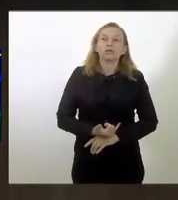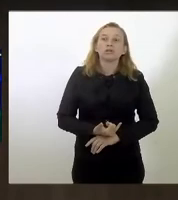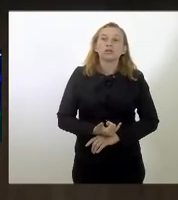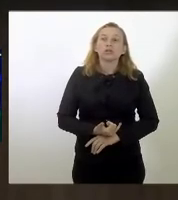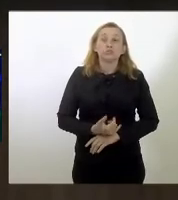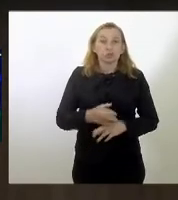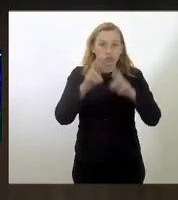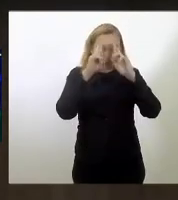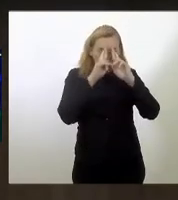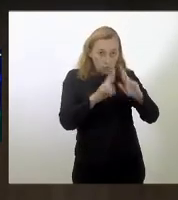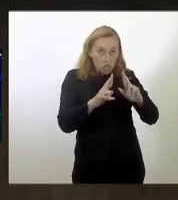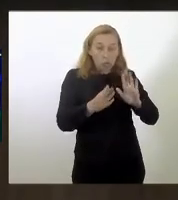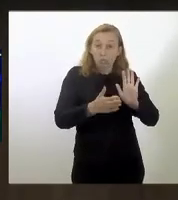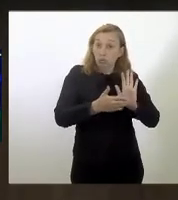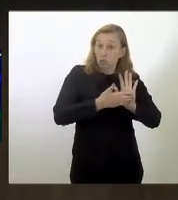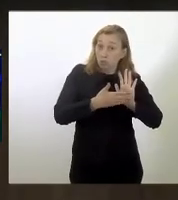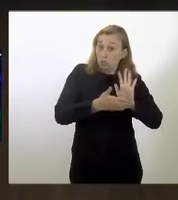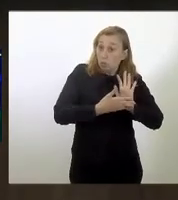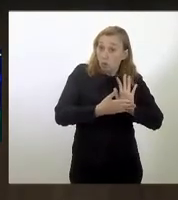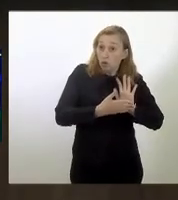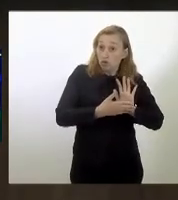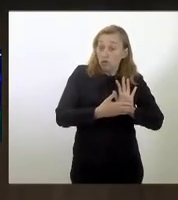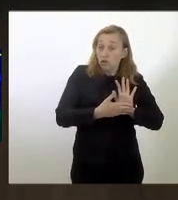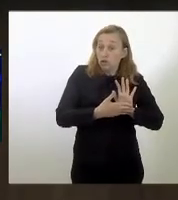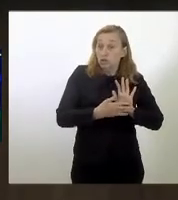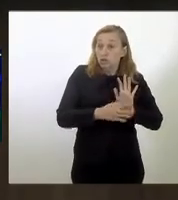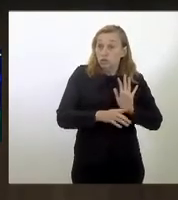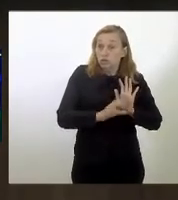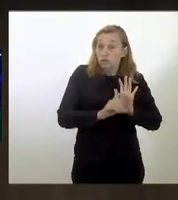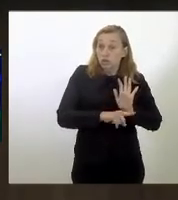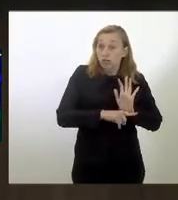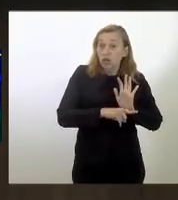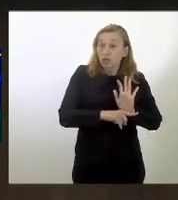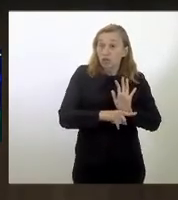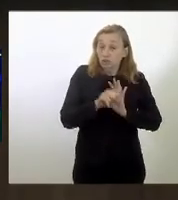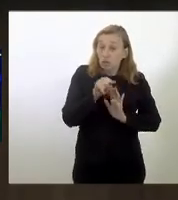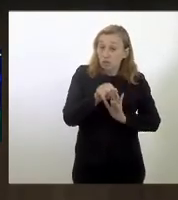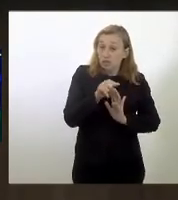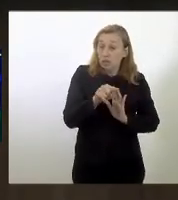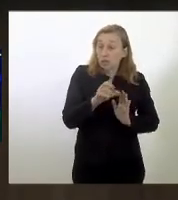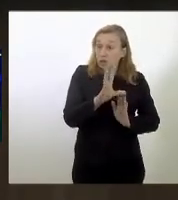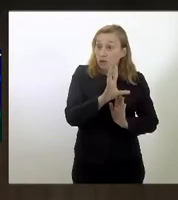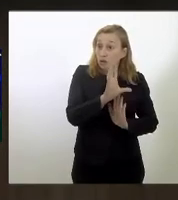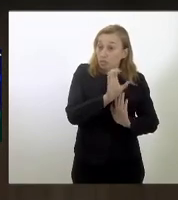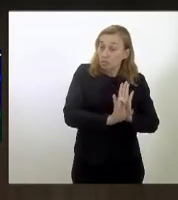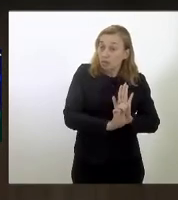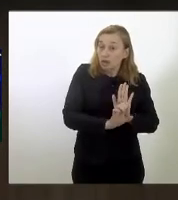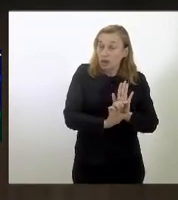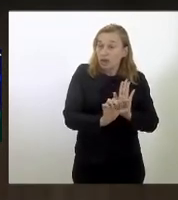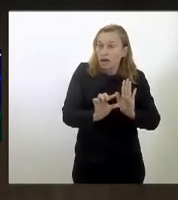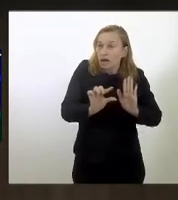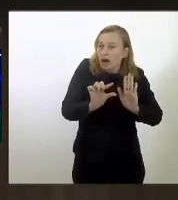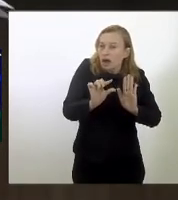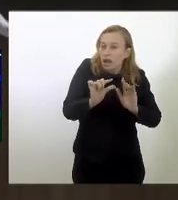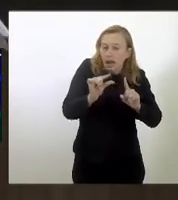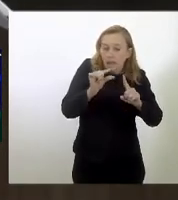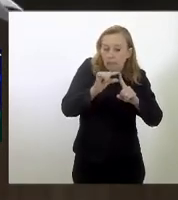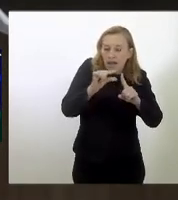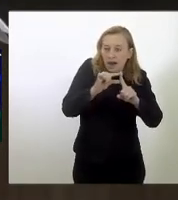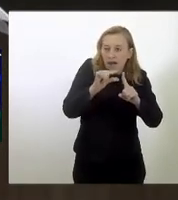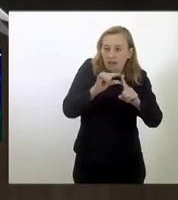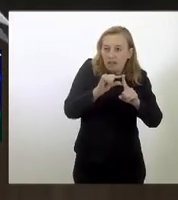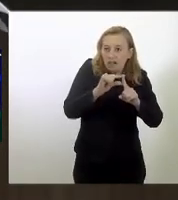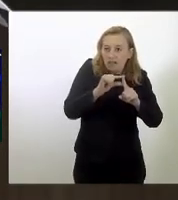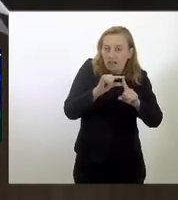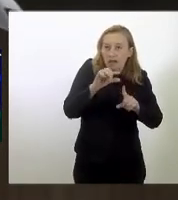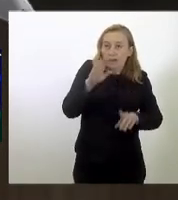com muito respeito, propõe que nós coloquemos aqui como emenda a palavra estaduais, benefícios